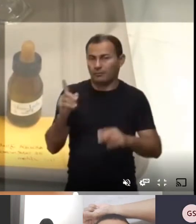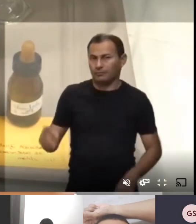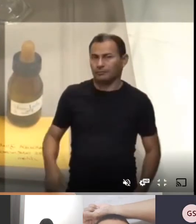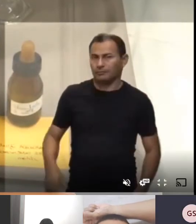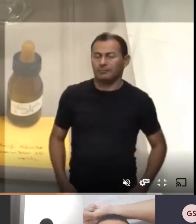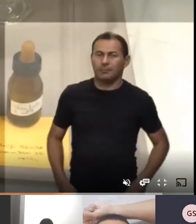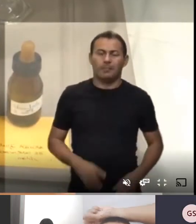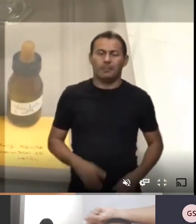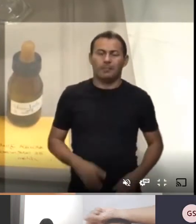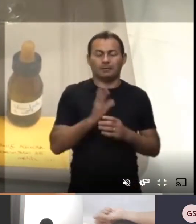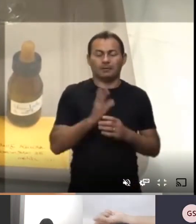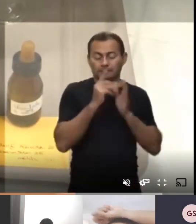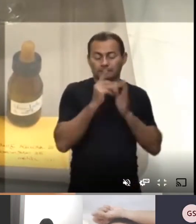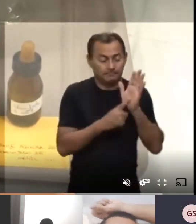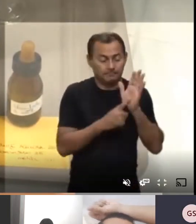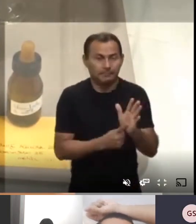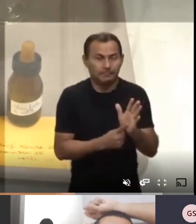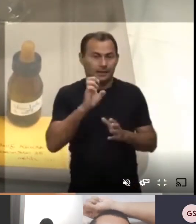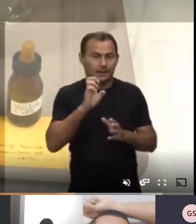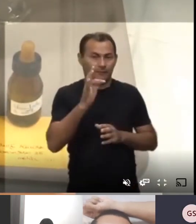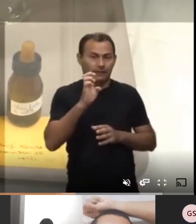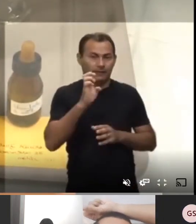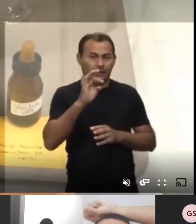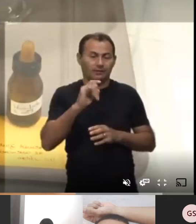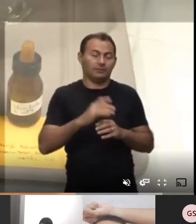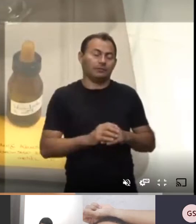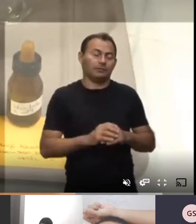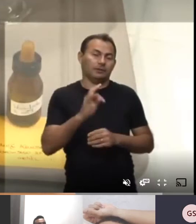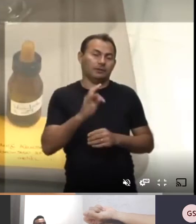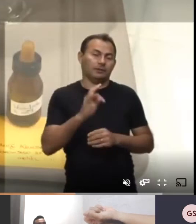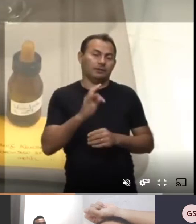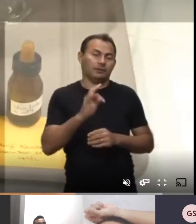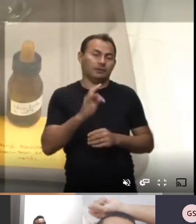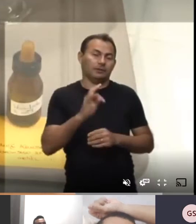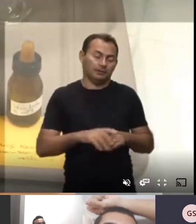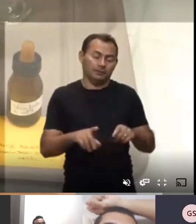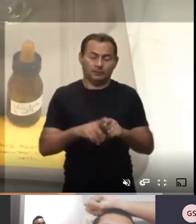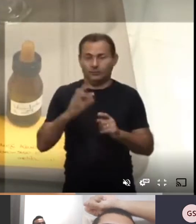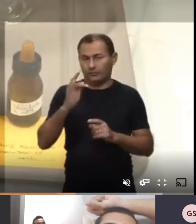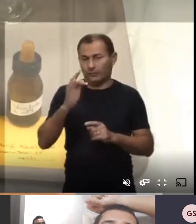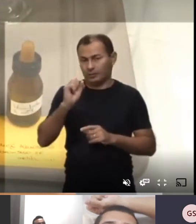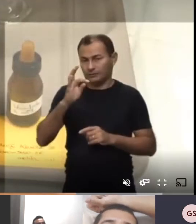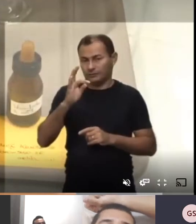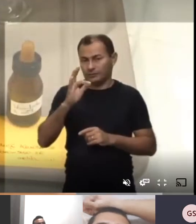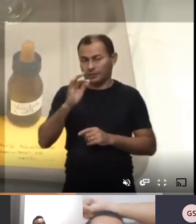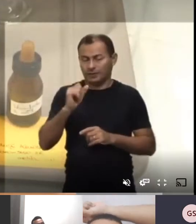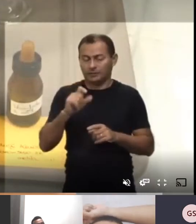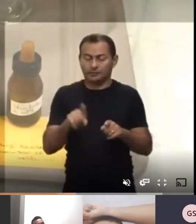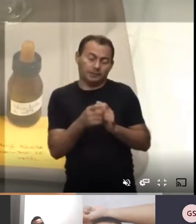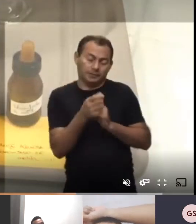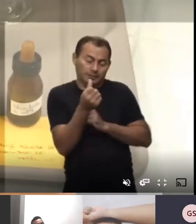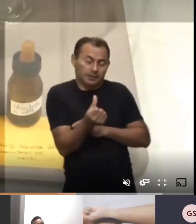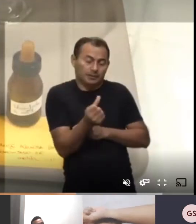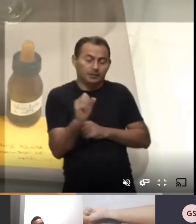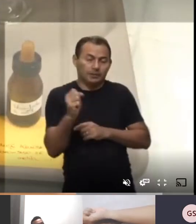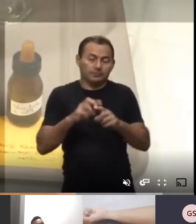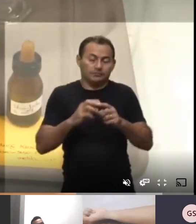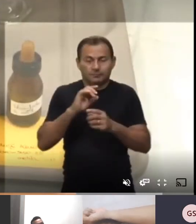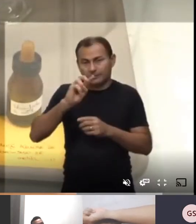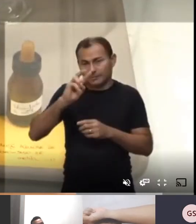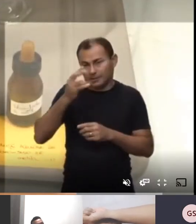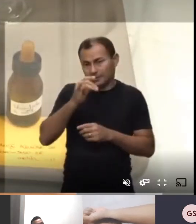tem que dar uma agitadinha para ver se ela muda de cor. Então, no caso aí, não mudou. Então, a solução